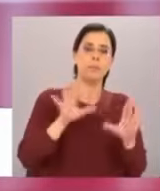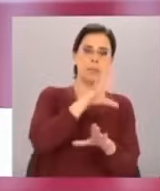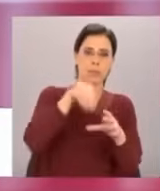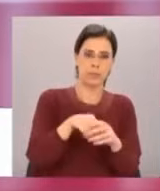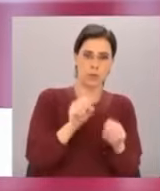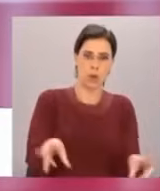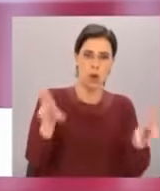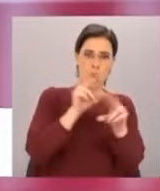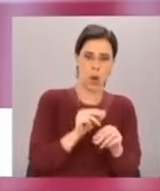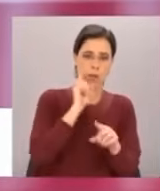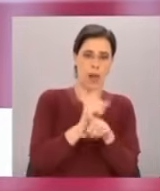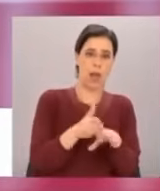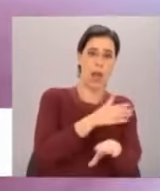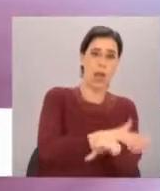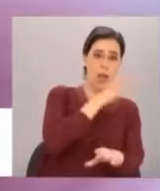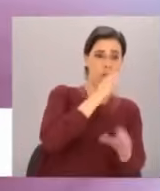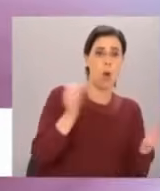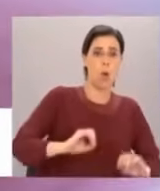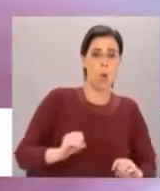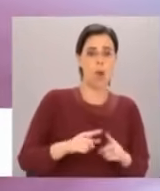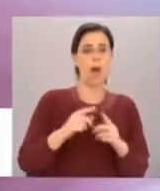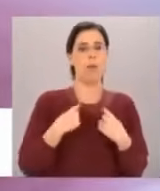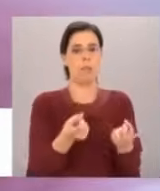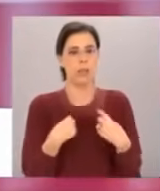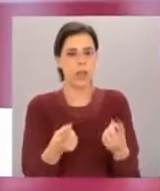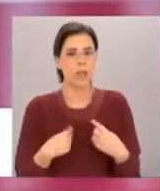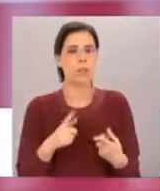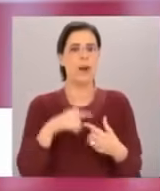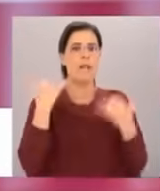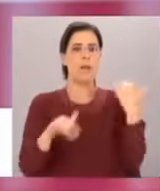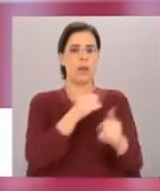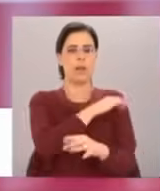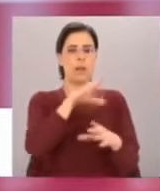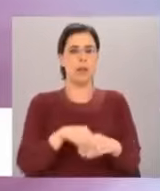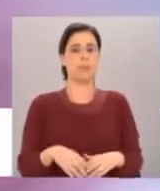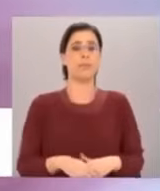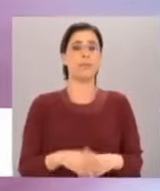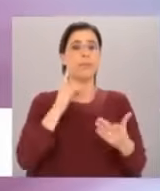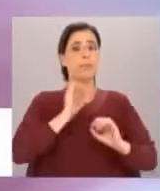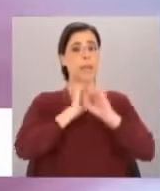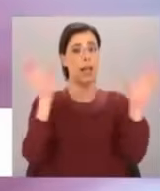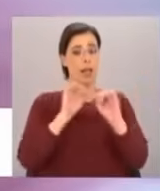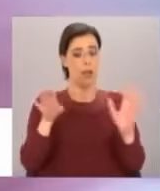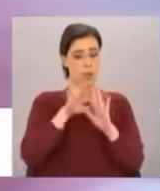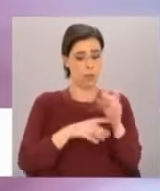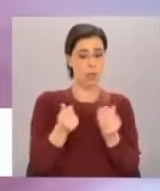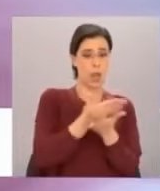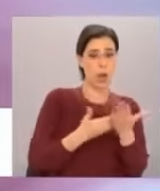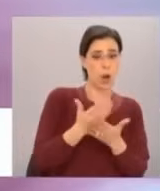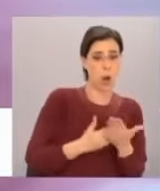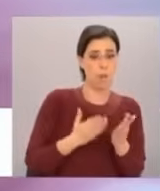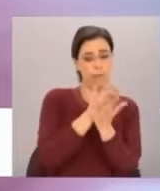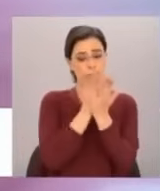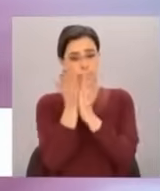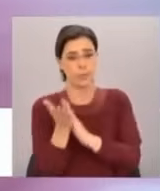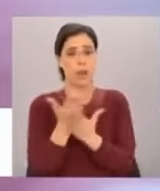meninas novas que não estavam corretamente mobilidade Transportes violência doméstica achou a qualificação do programa económico E dos